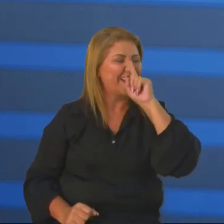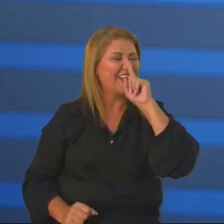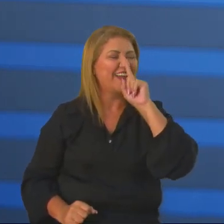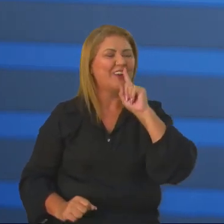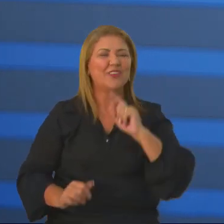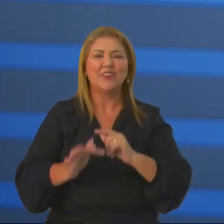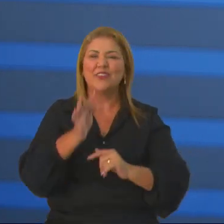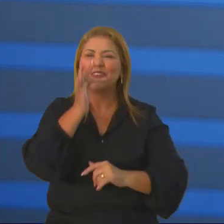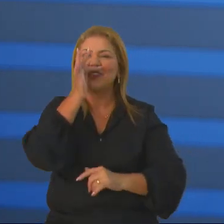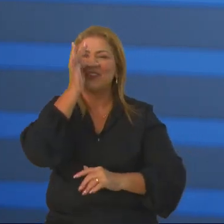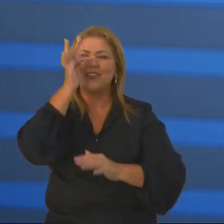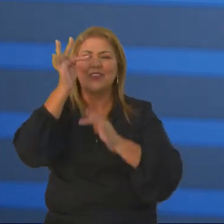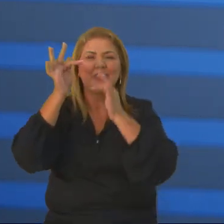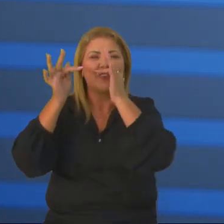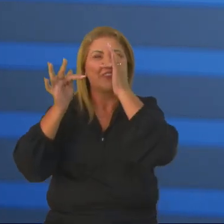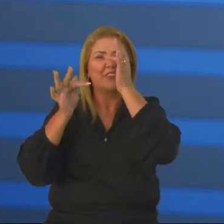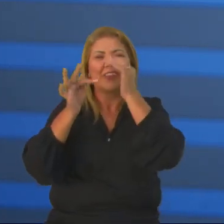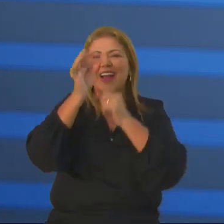amarelo,